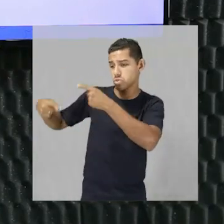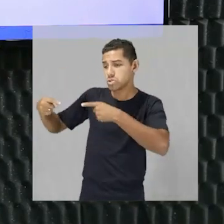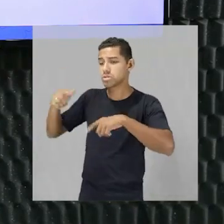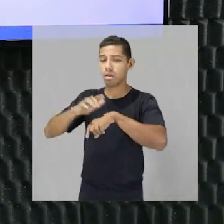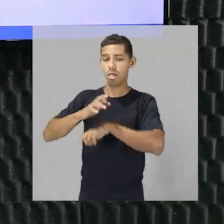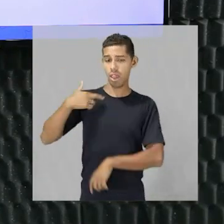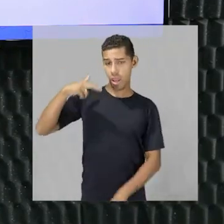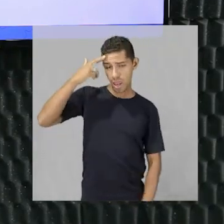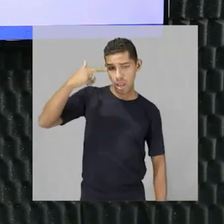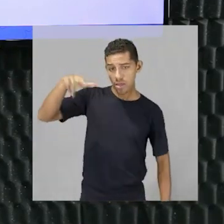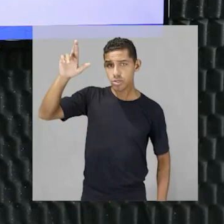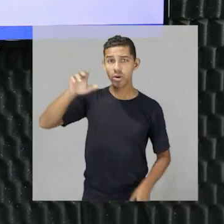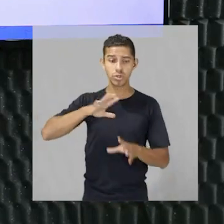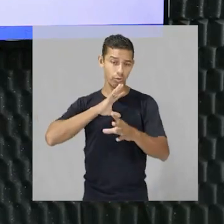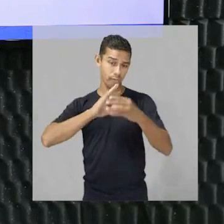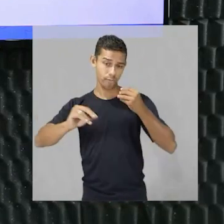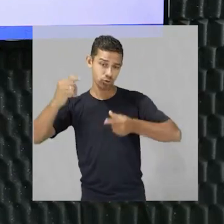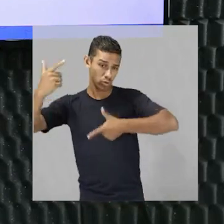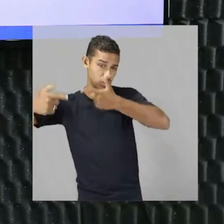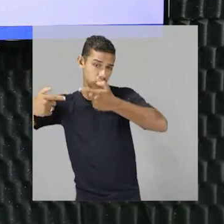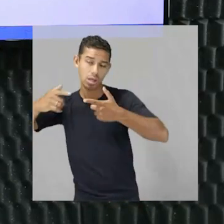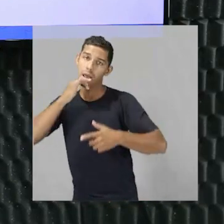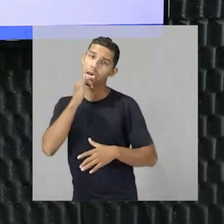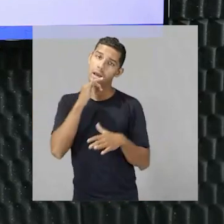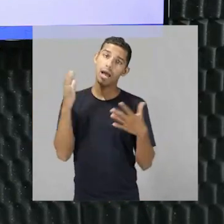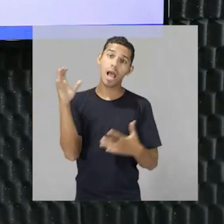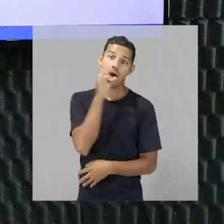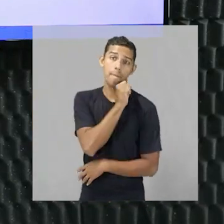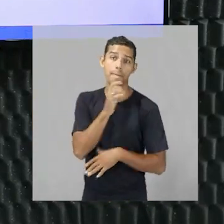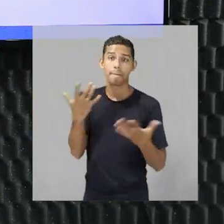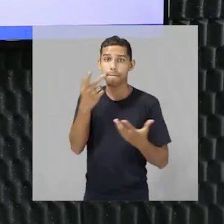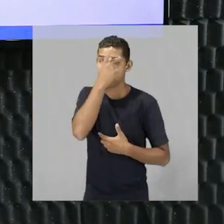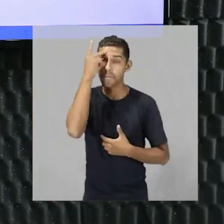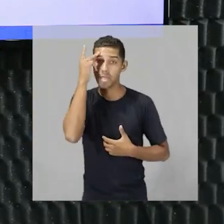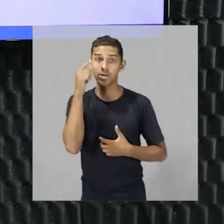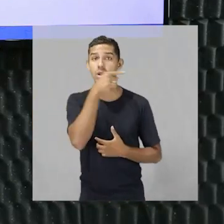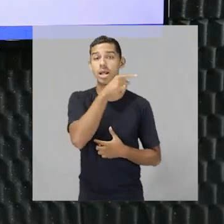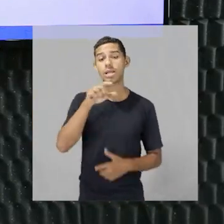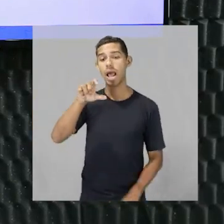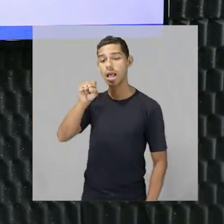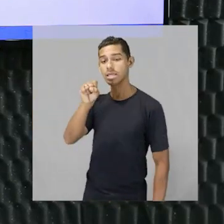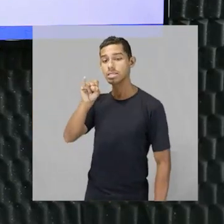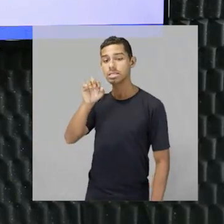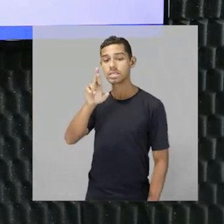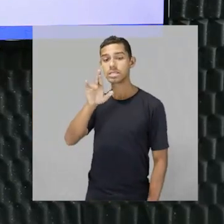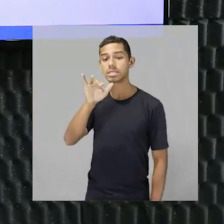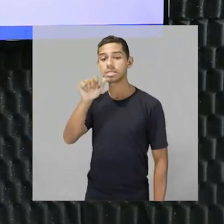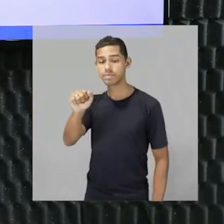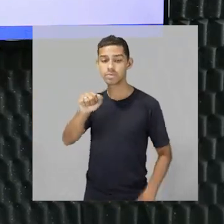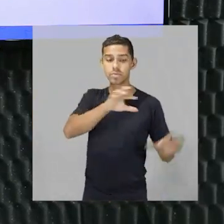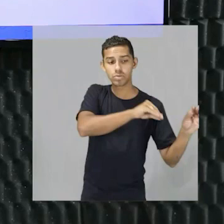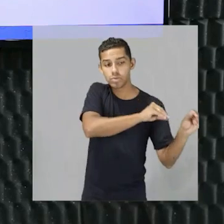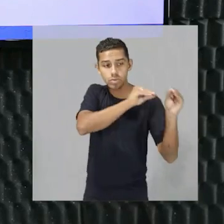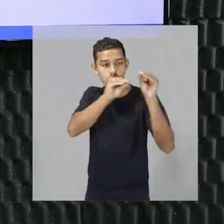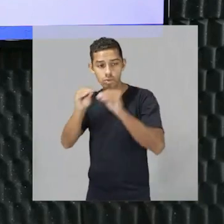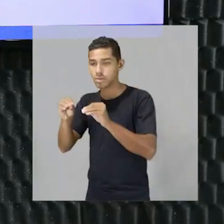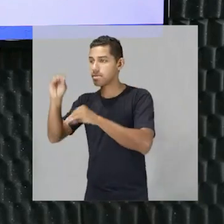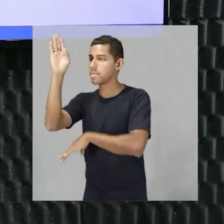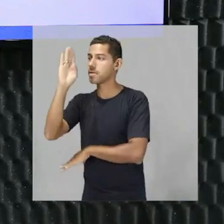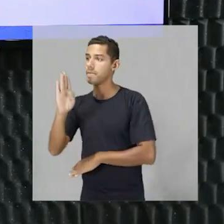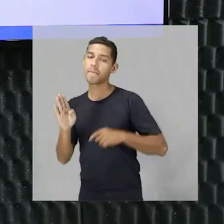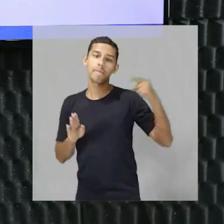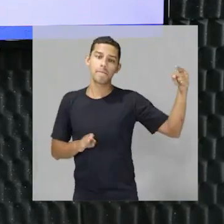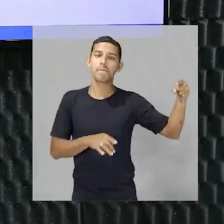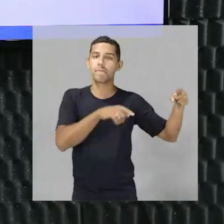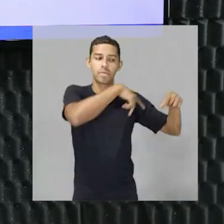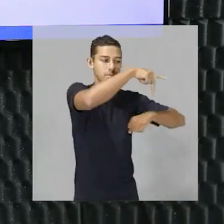fugindo de guerra. Tá? Um exemplo, por exemplo, um exemplo rápido, são pessoas da Síria, que estão migrando para o Brasil, fugindo da guerra que esse